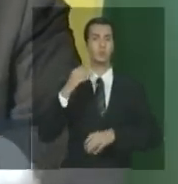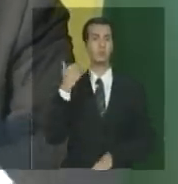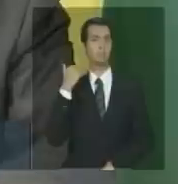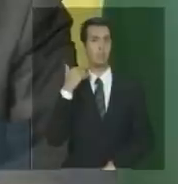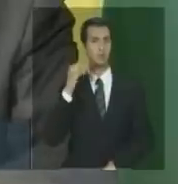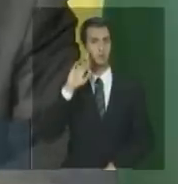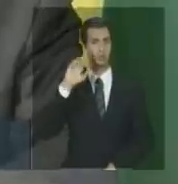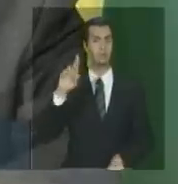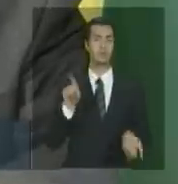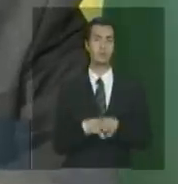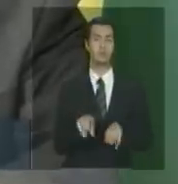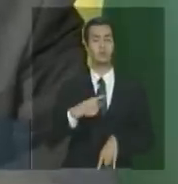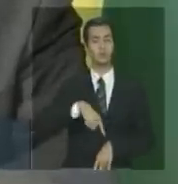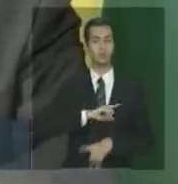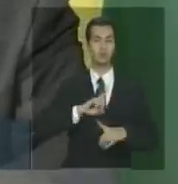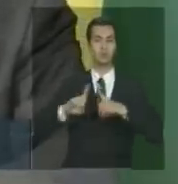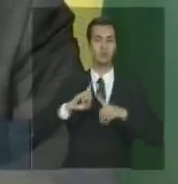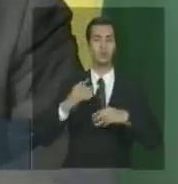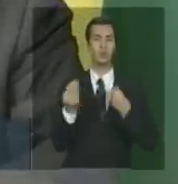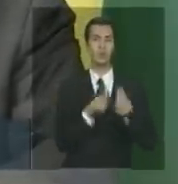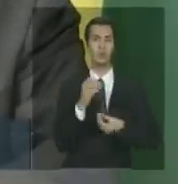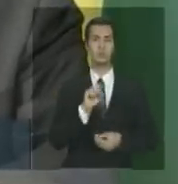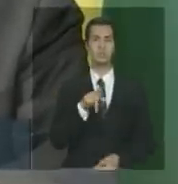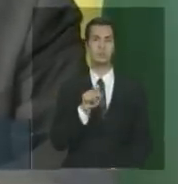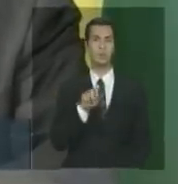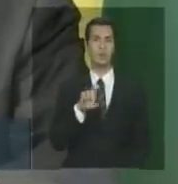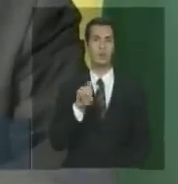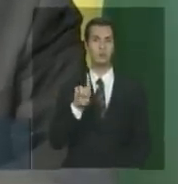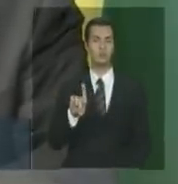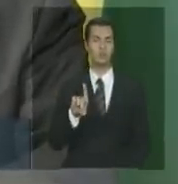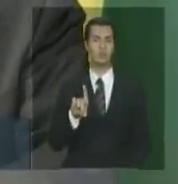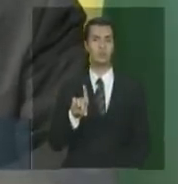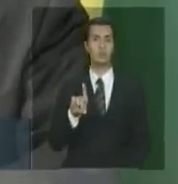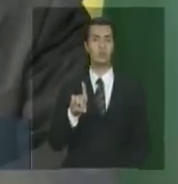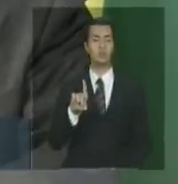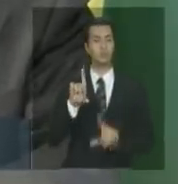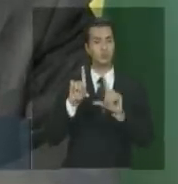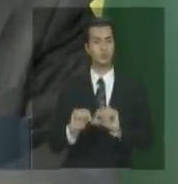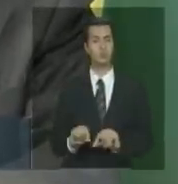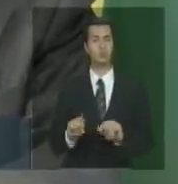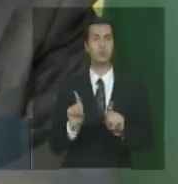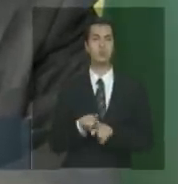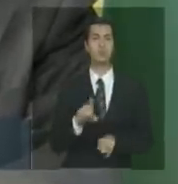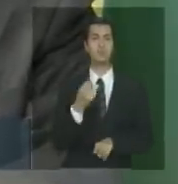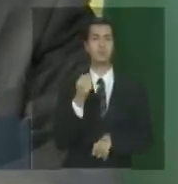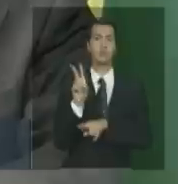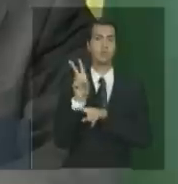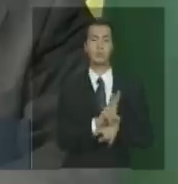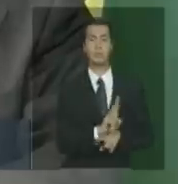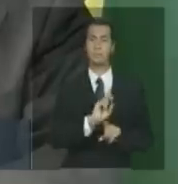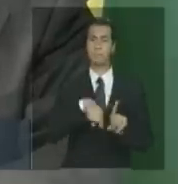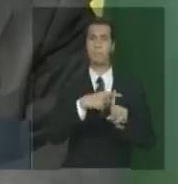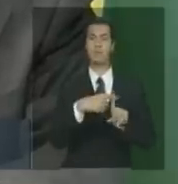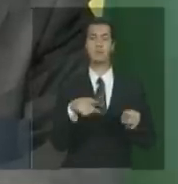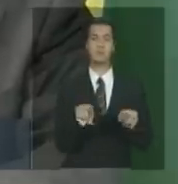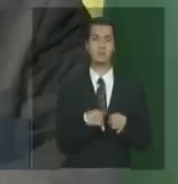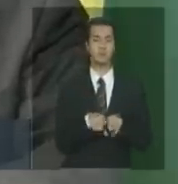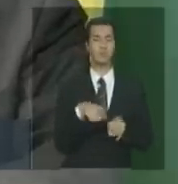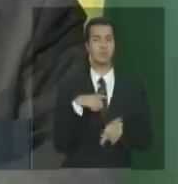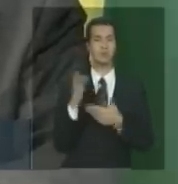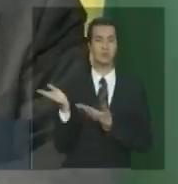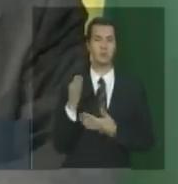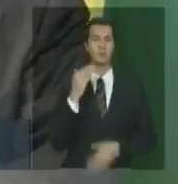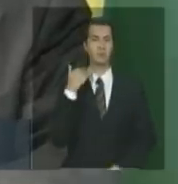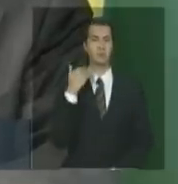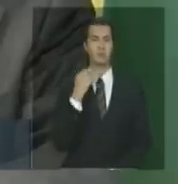como reduzir o spread e aumentar o crédito. E nós temos o BNDES, né, que tem aproximadamente